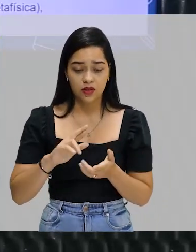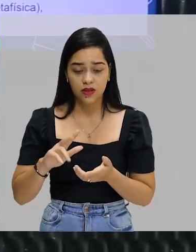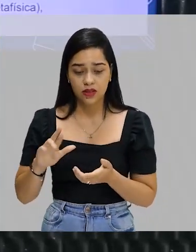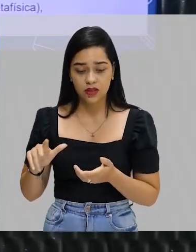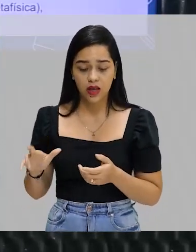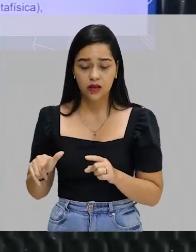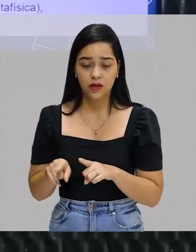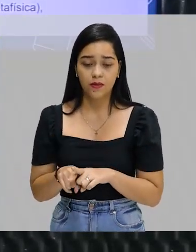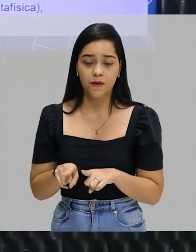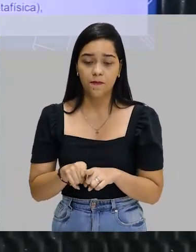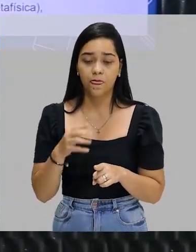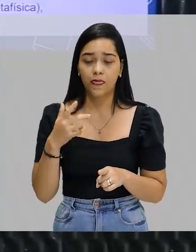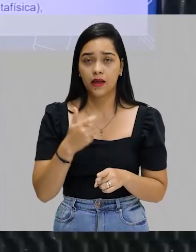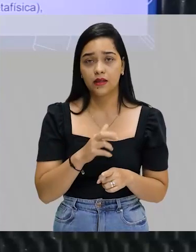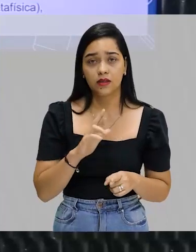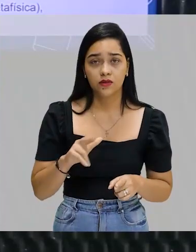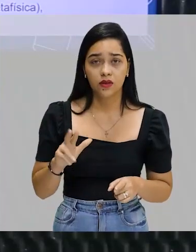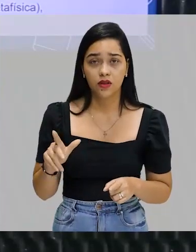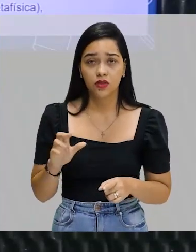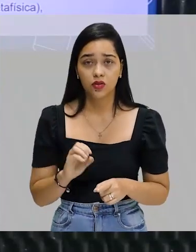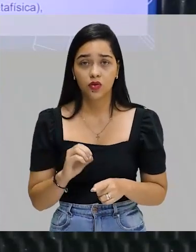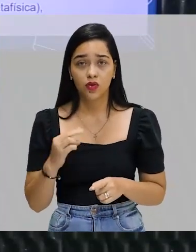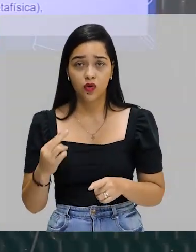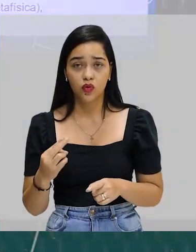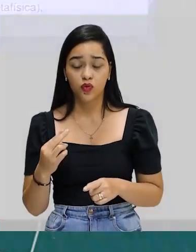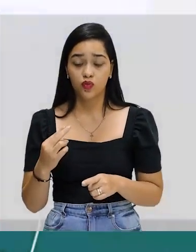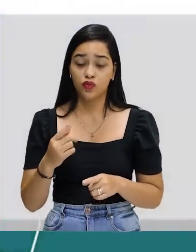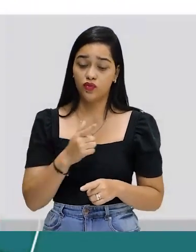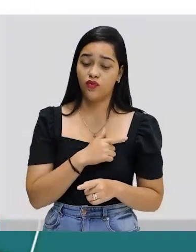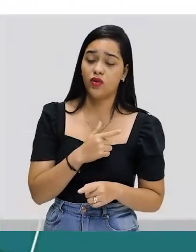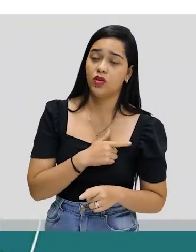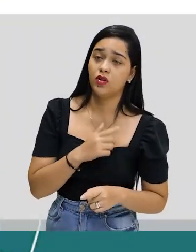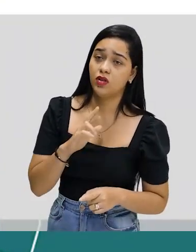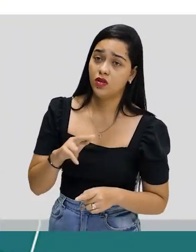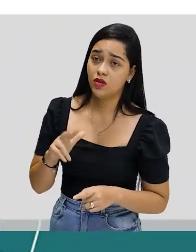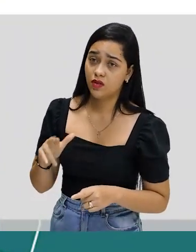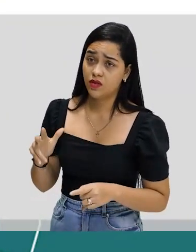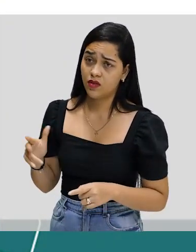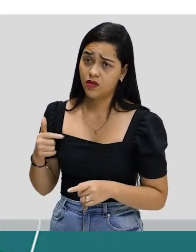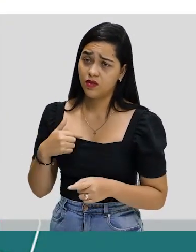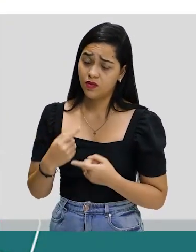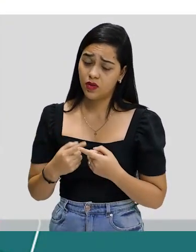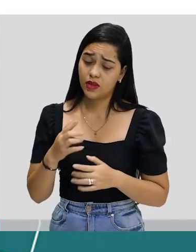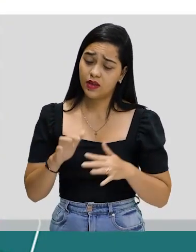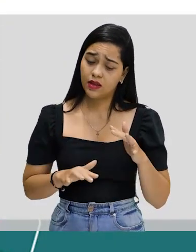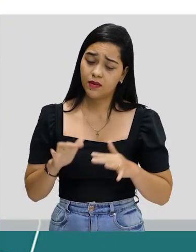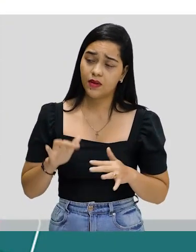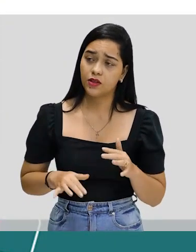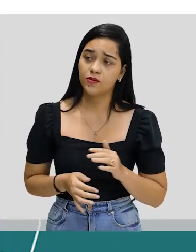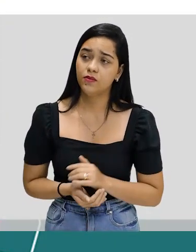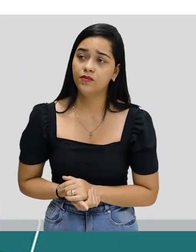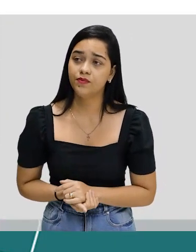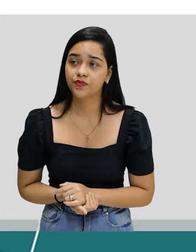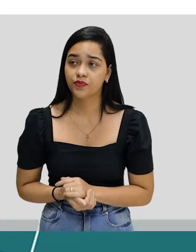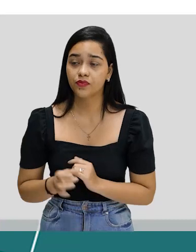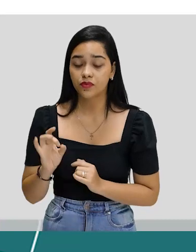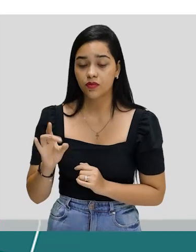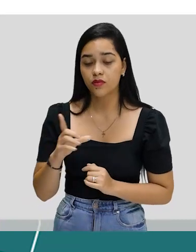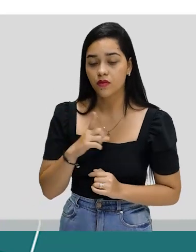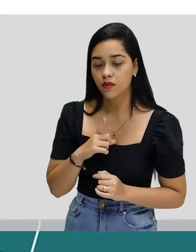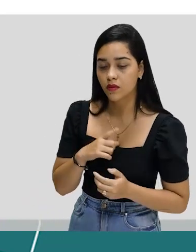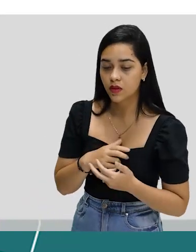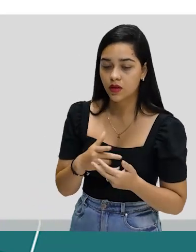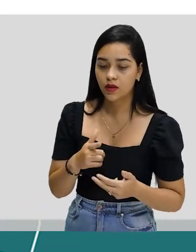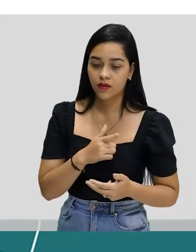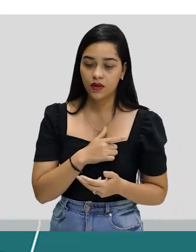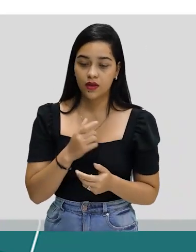diversidade de belezas diferentes ou de feiuras diferentes, porque aí, como Hegel disse, é muito relativo. Então, só haverá